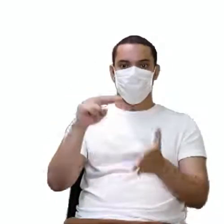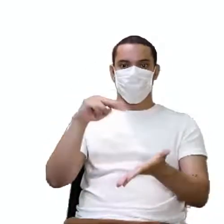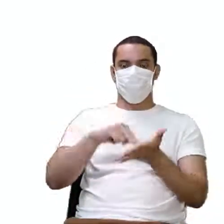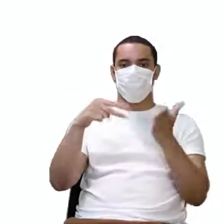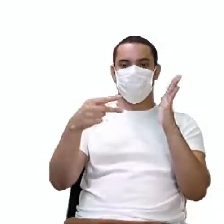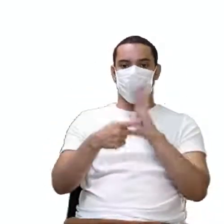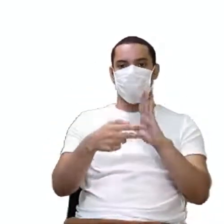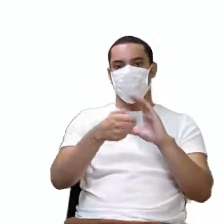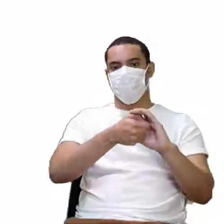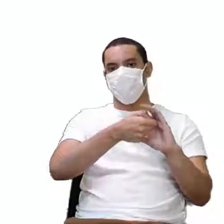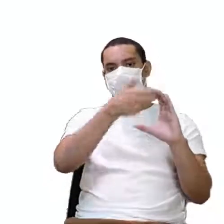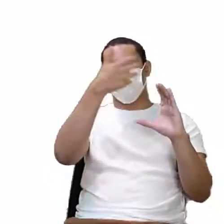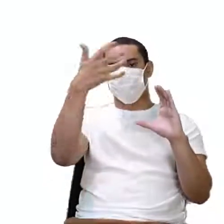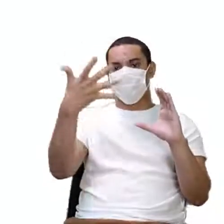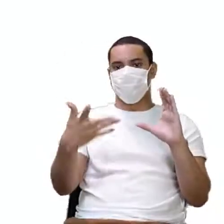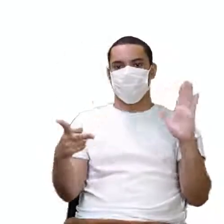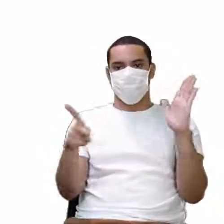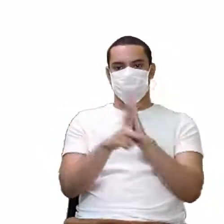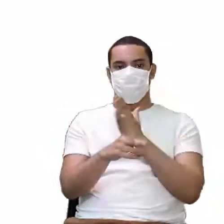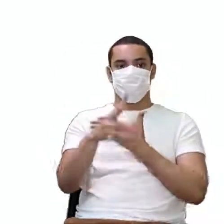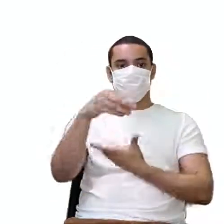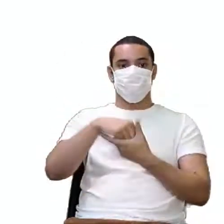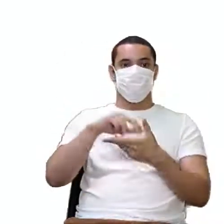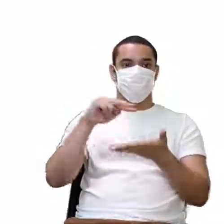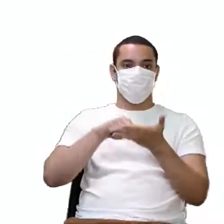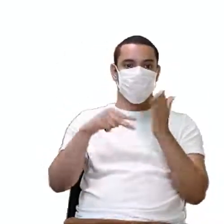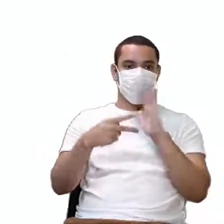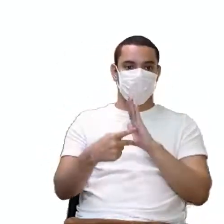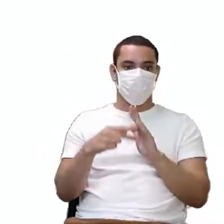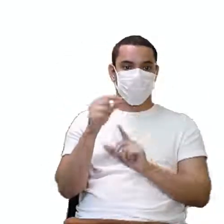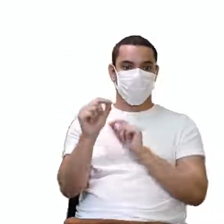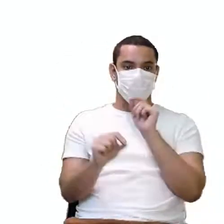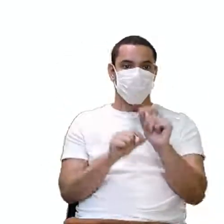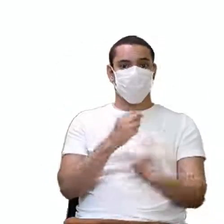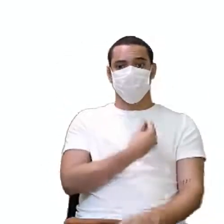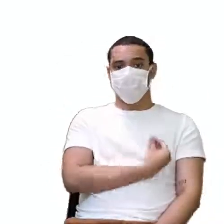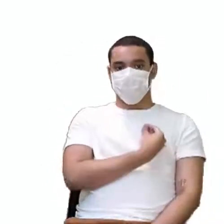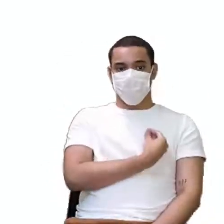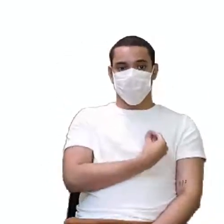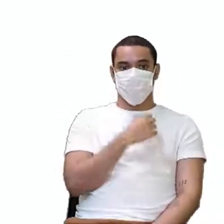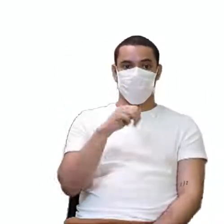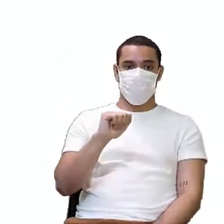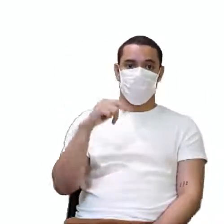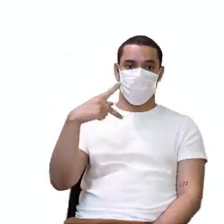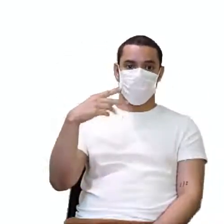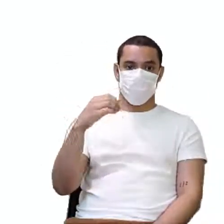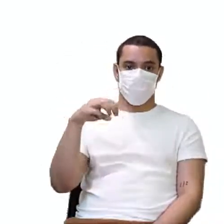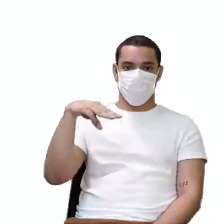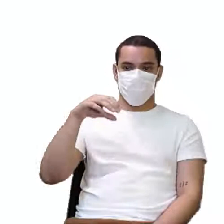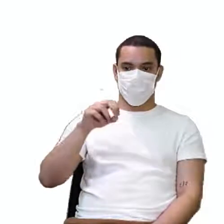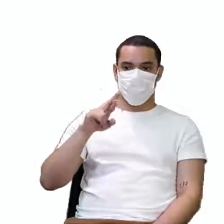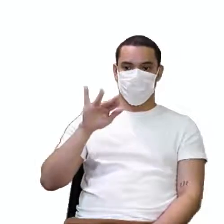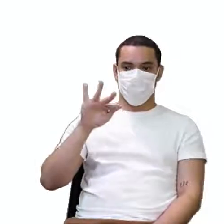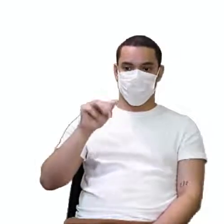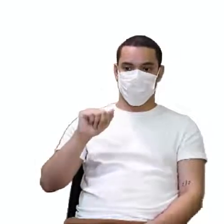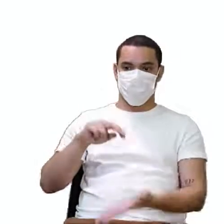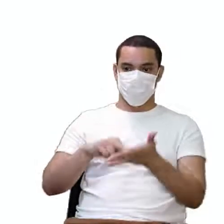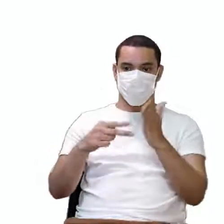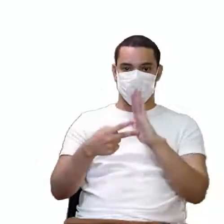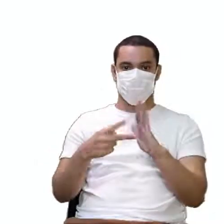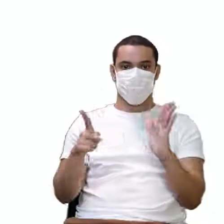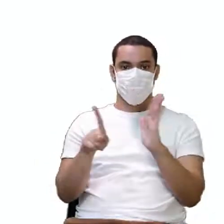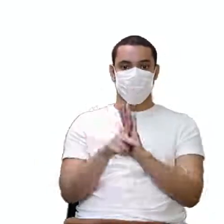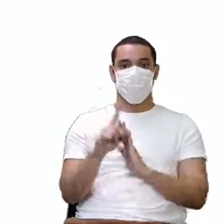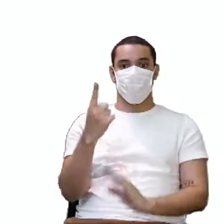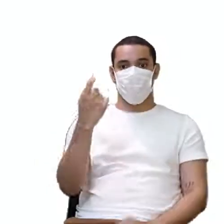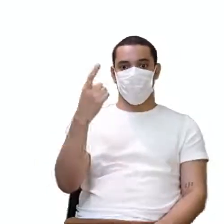cujo caráter, ela vai estar atual, é um caráter novo, uma característica atual, que está presente em apenas um